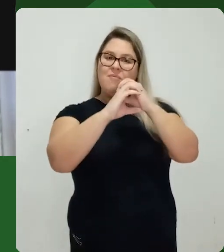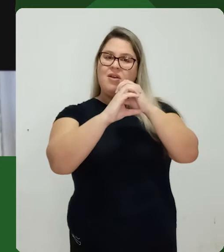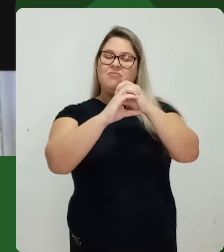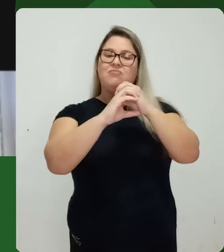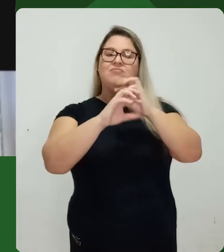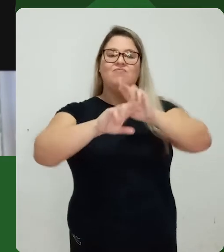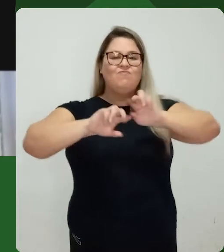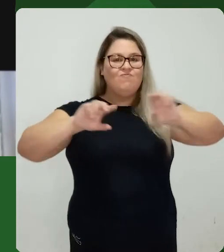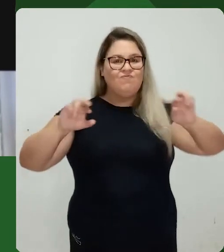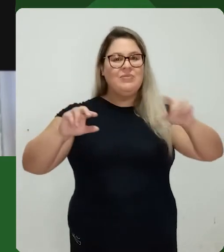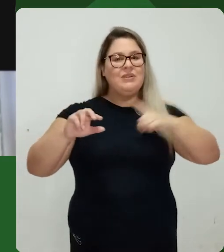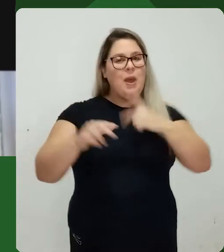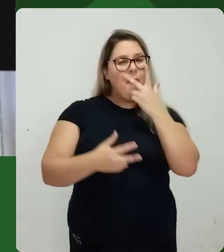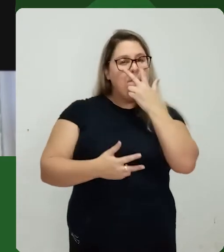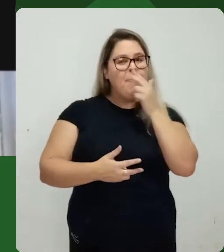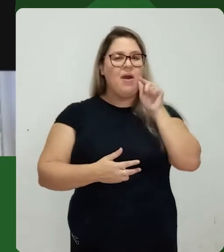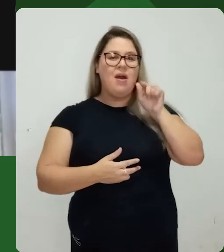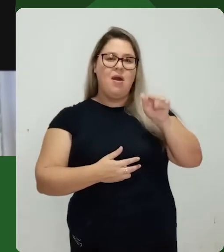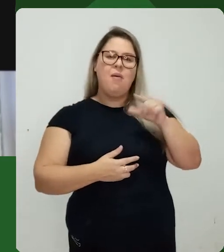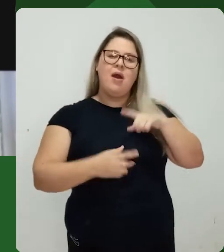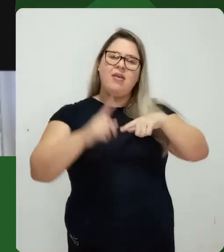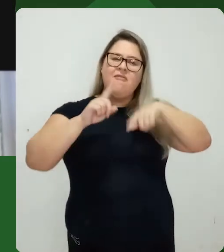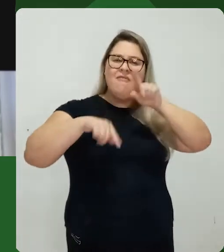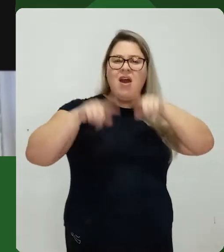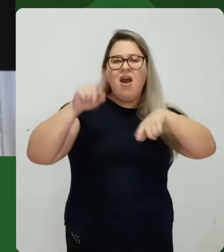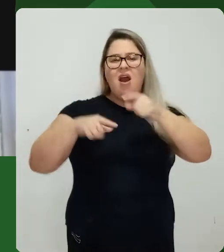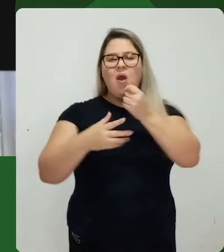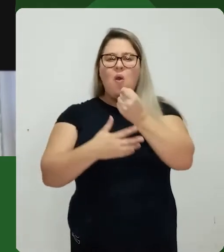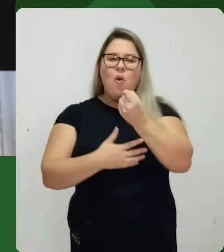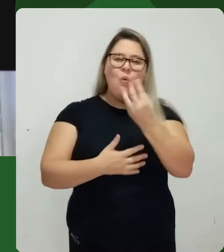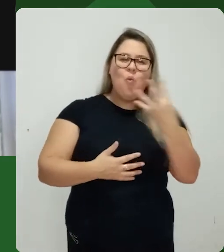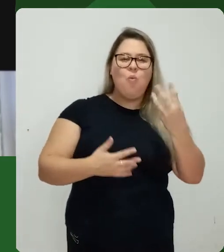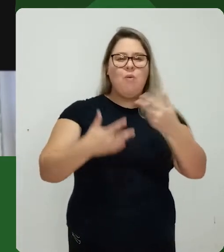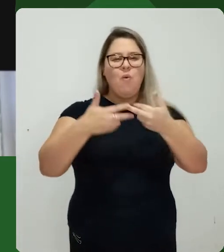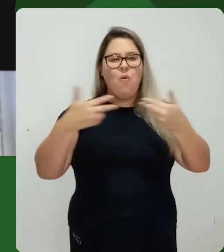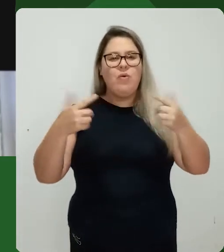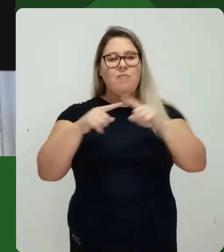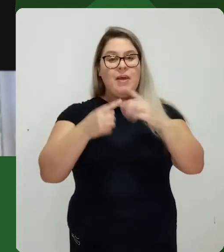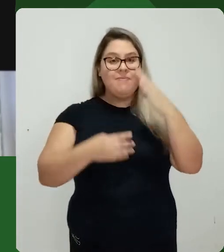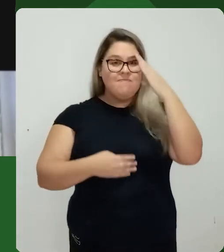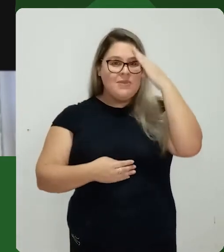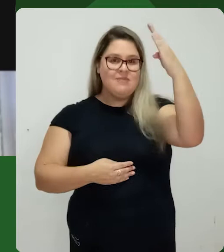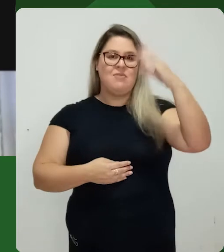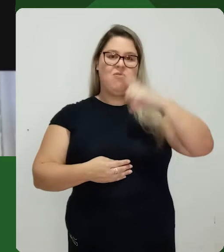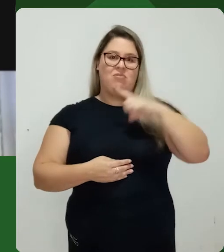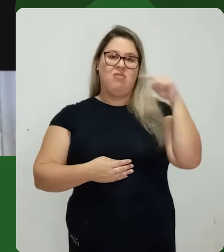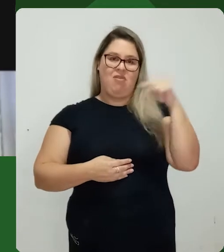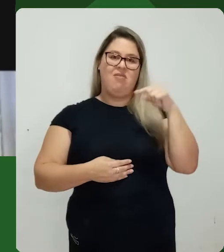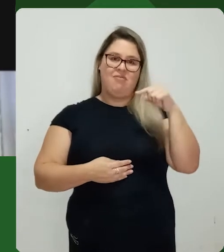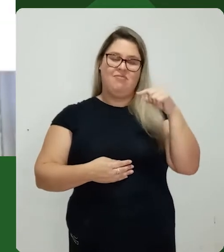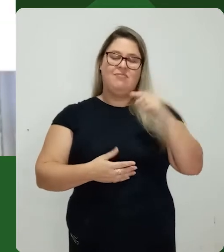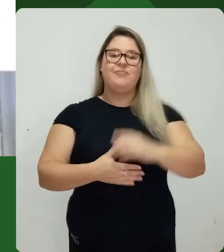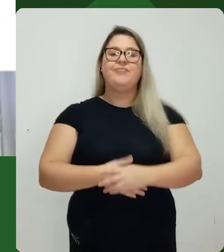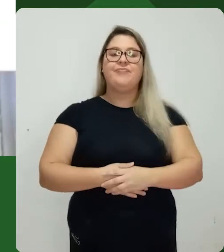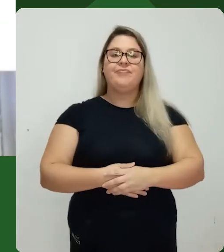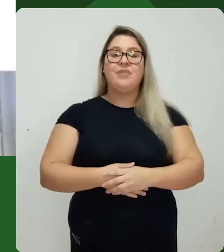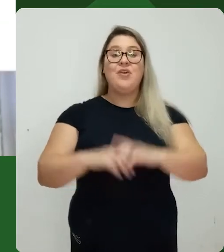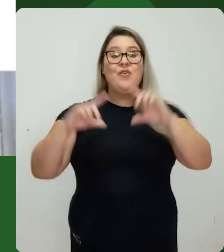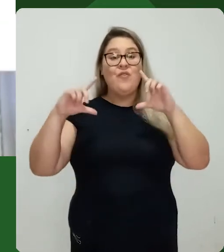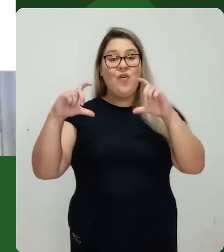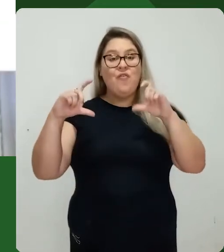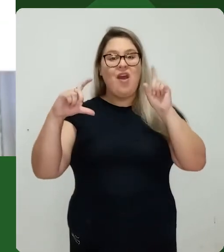as câmeras vão ser bastante semelhantes a isso daqui. Pode variar uma ou outra coisa, mas os elementos principais eles se mantêm.